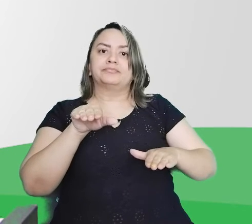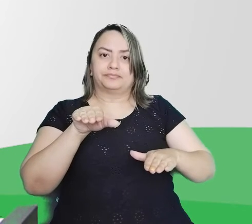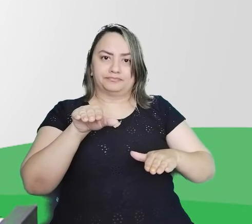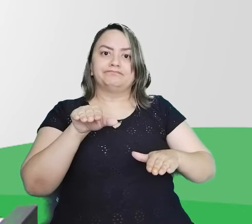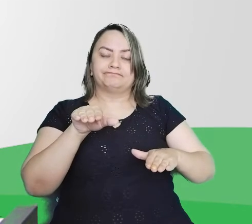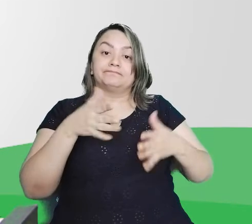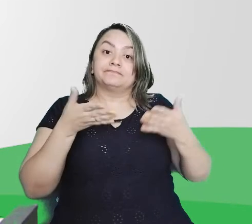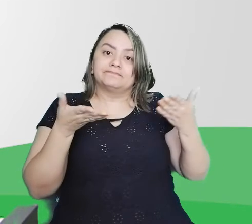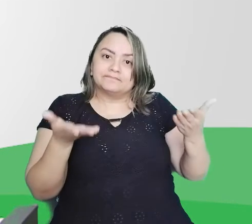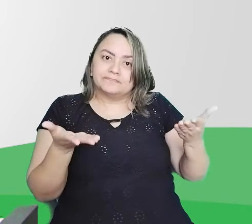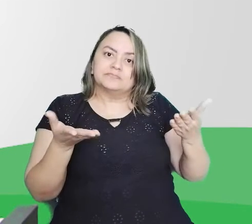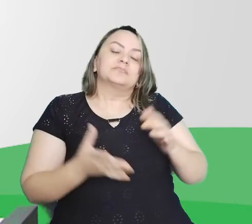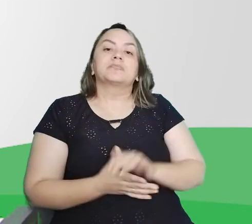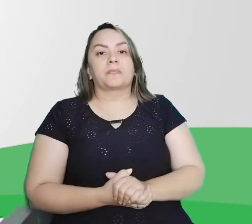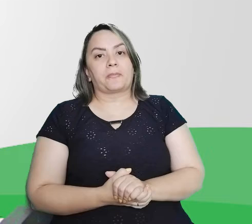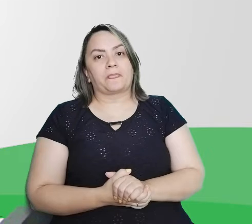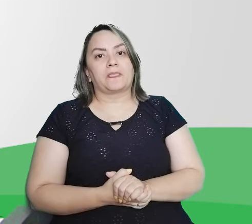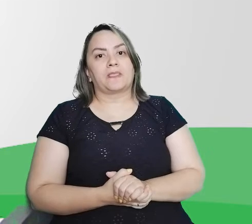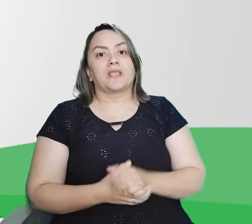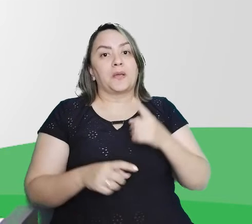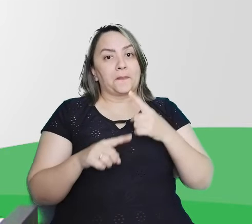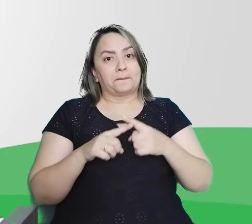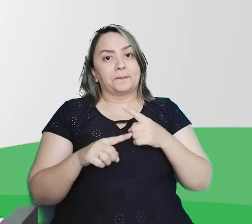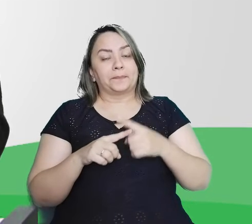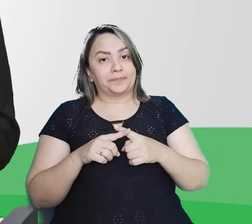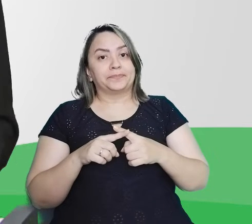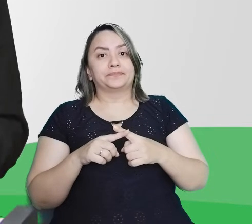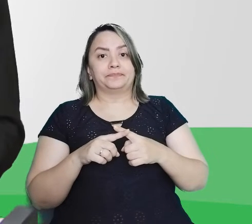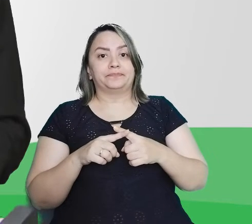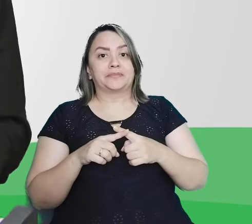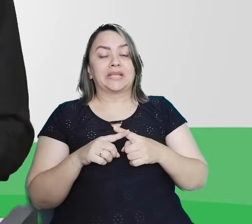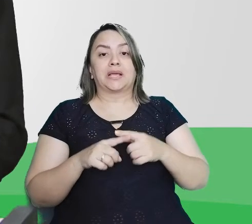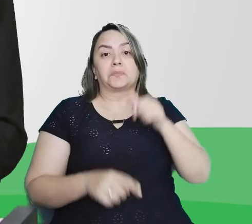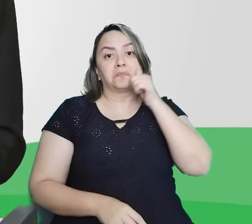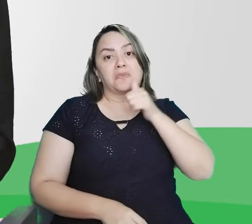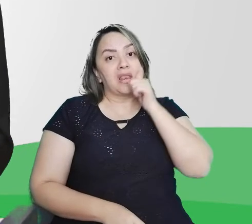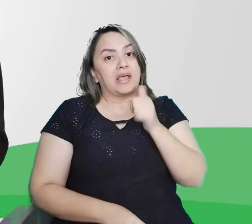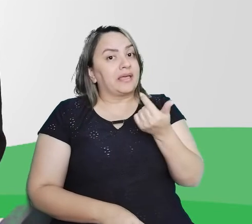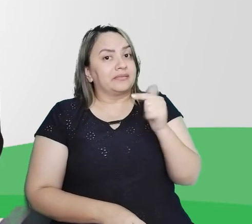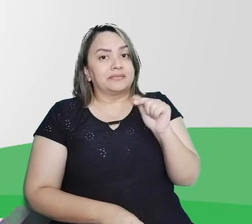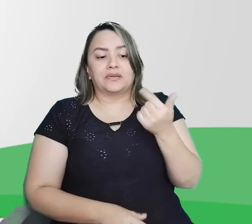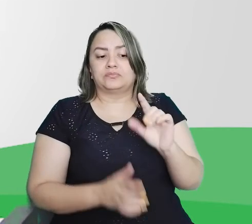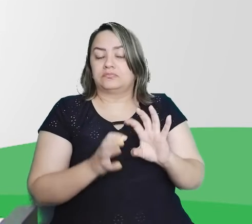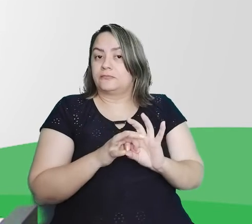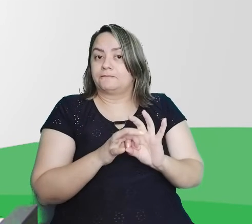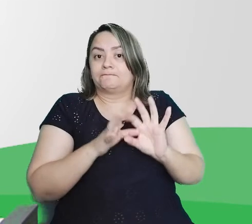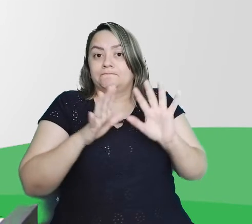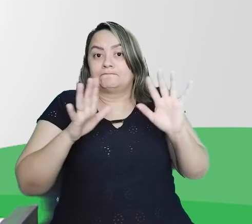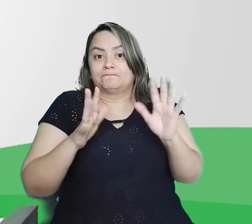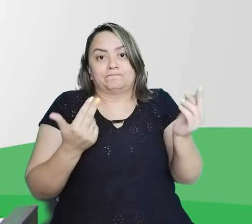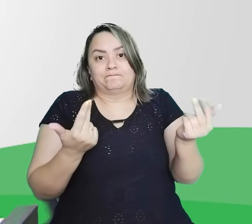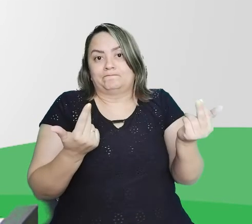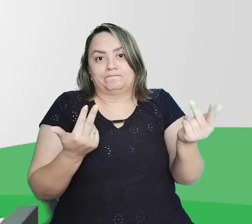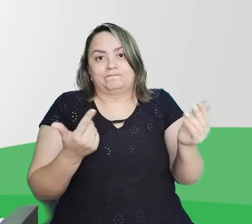em detrimento das liberdades femininas. Mas essas desigualdades, alguém poderia perguntar, não seria